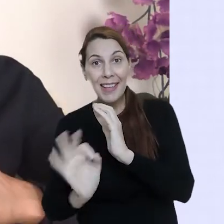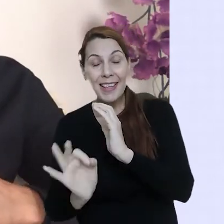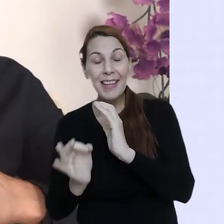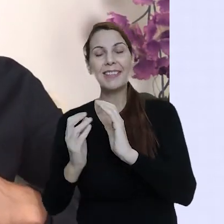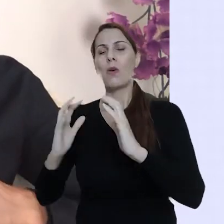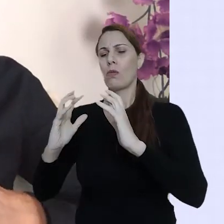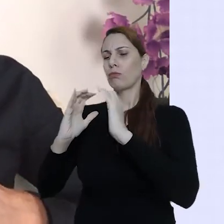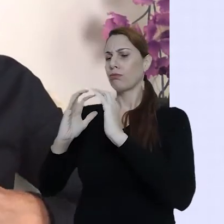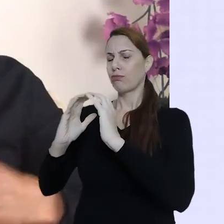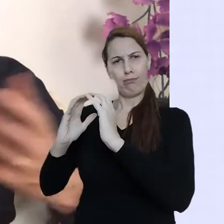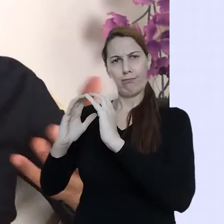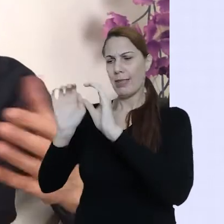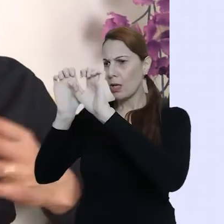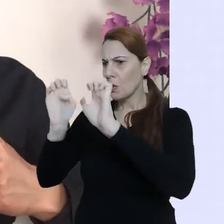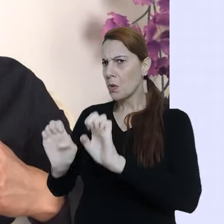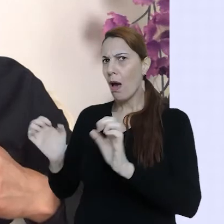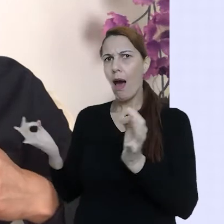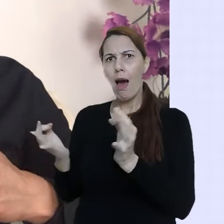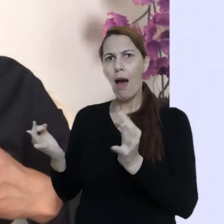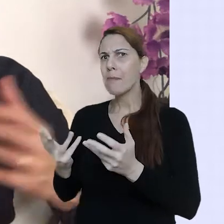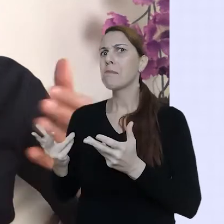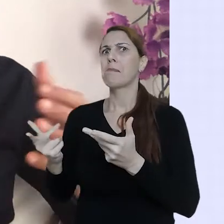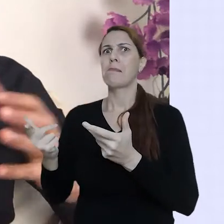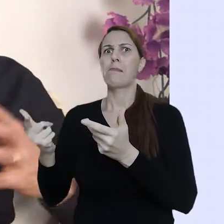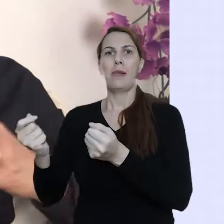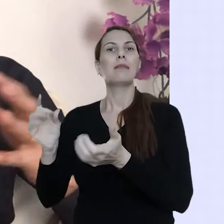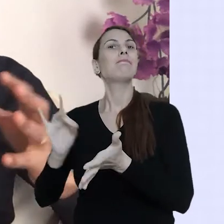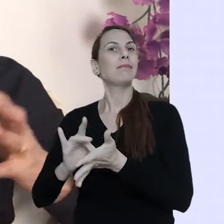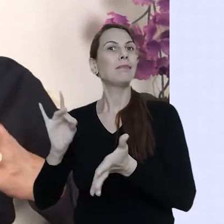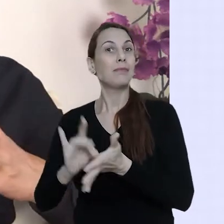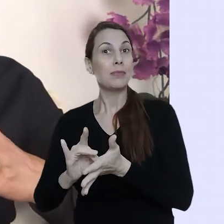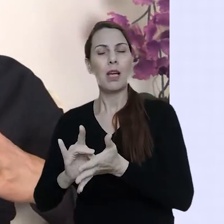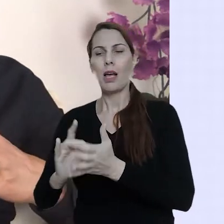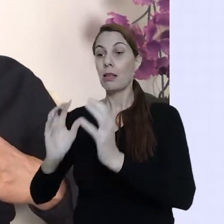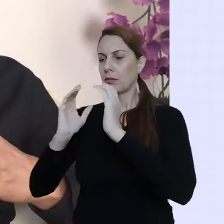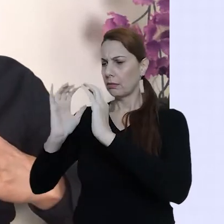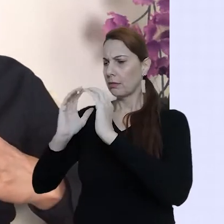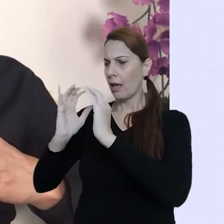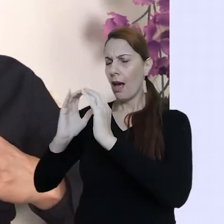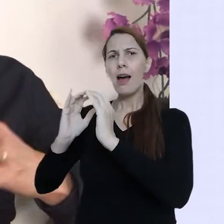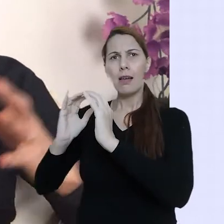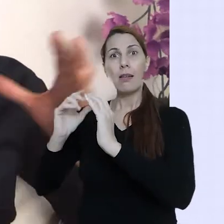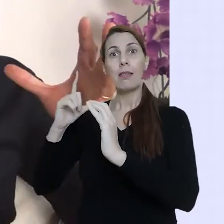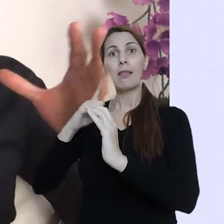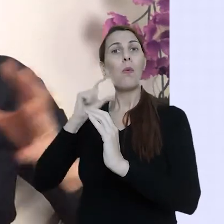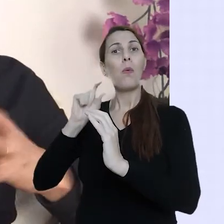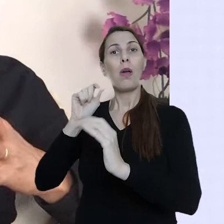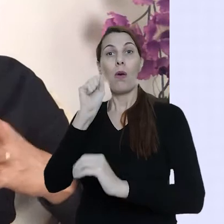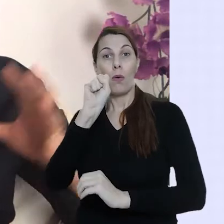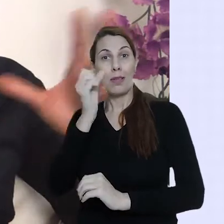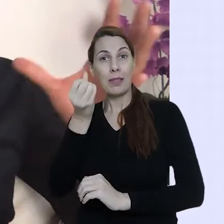cérebro no caso. O cérebro é uma estrutura fantástica, fascinante e que ela